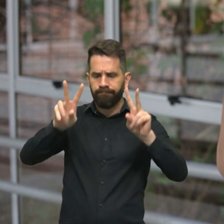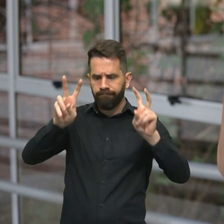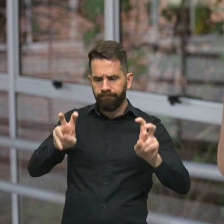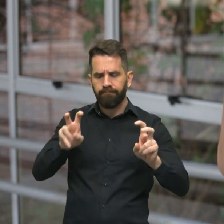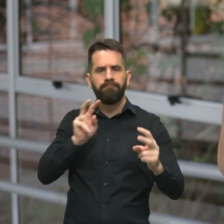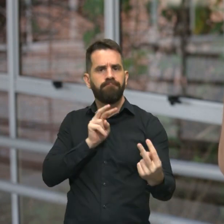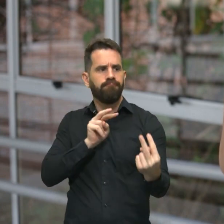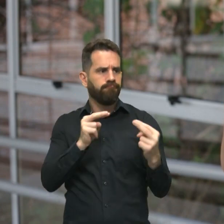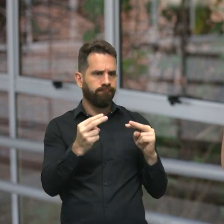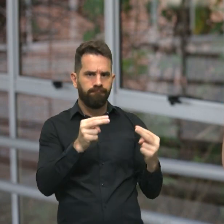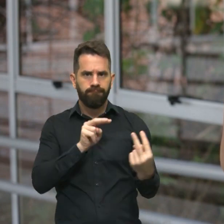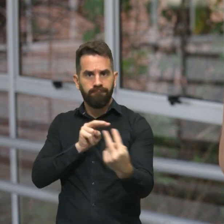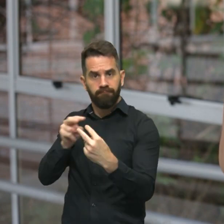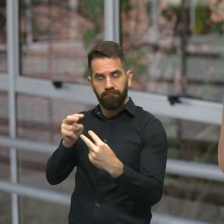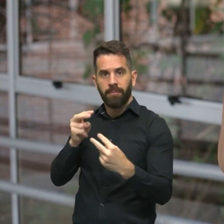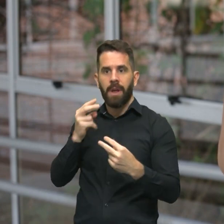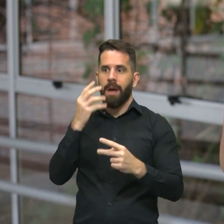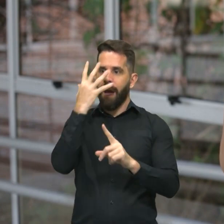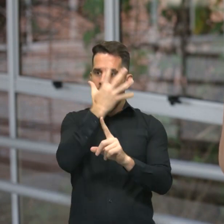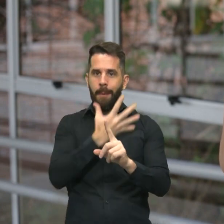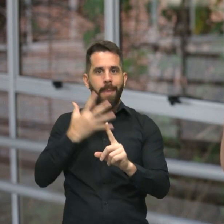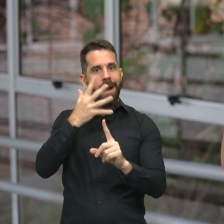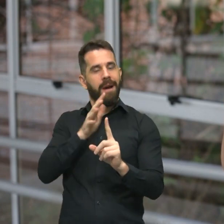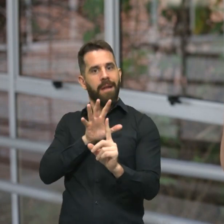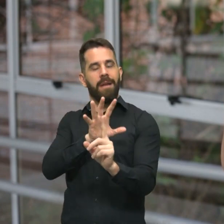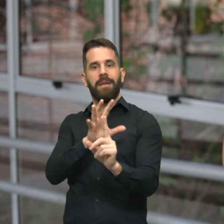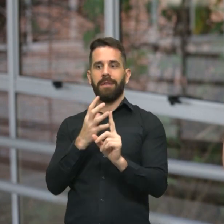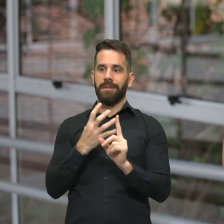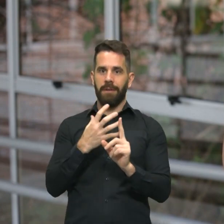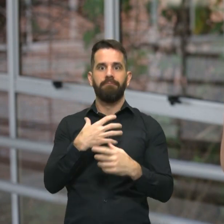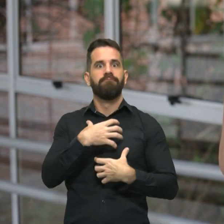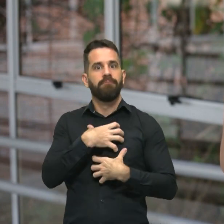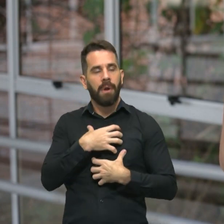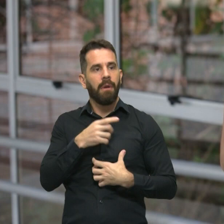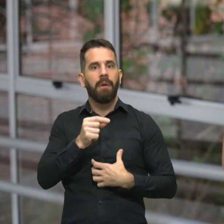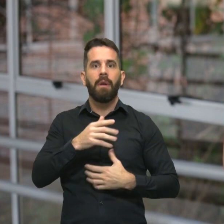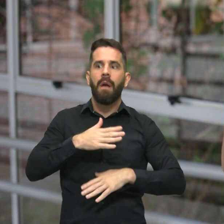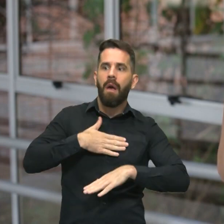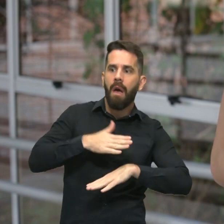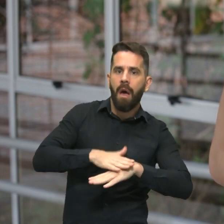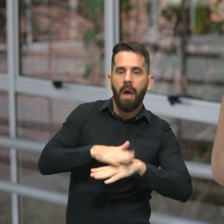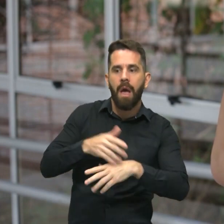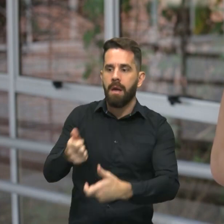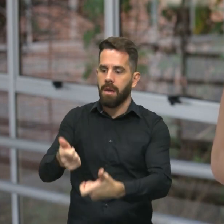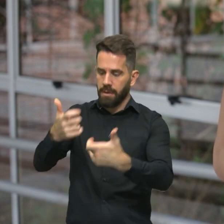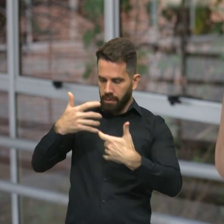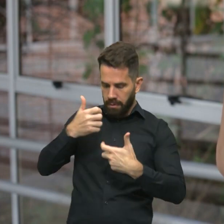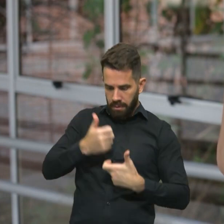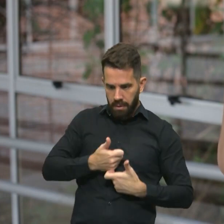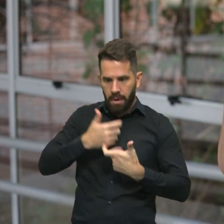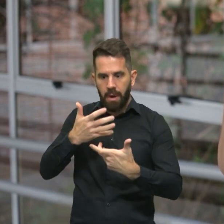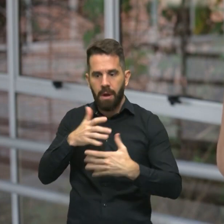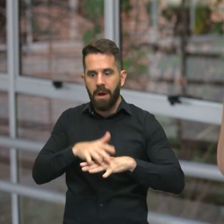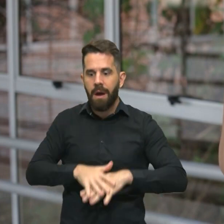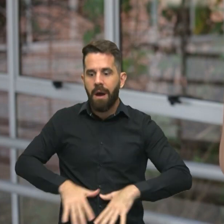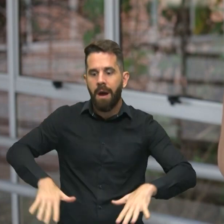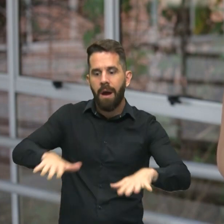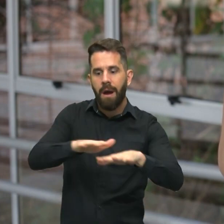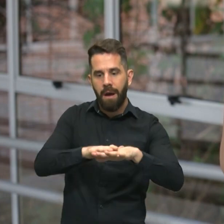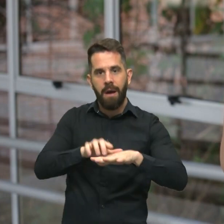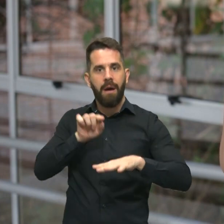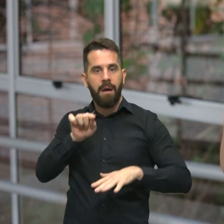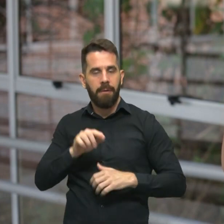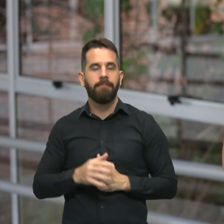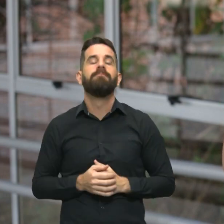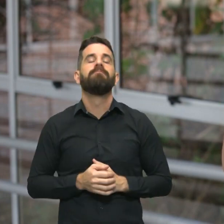na cultura das aparências? Quem escuta quem na sociedade do espetáculo? O evento vai acontecer